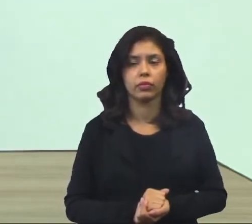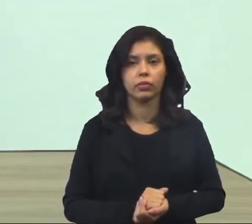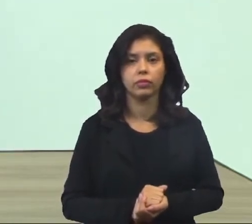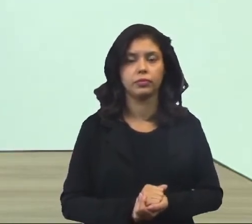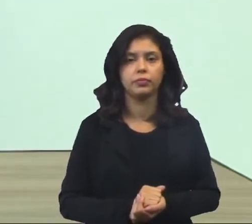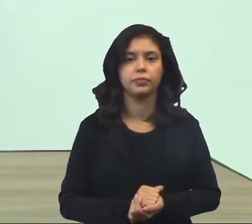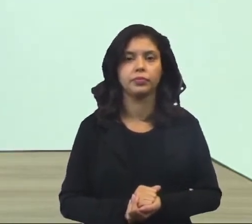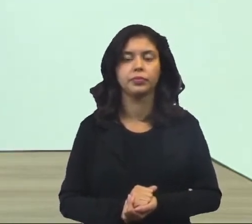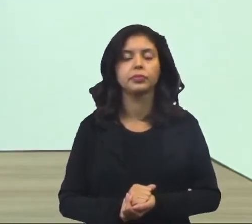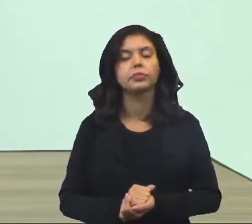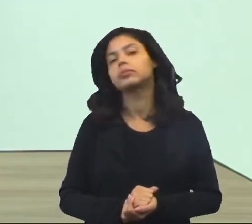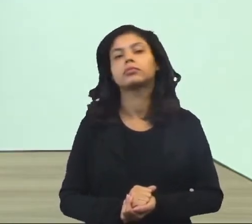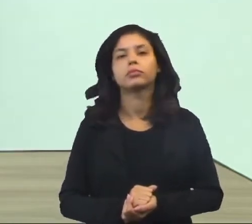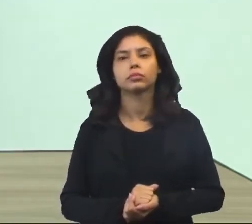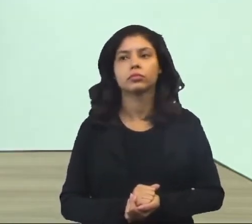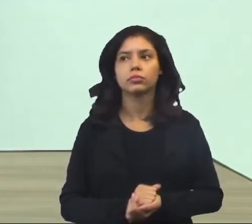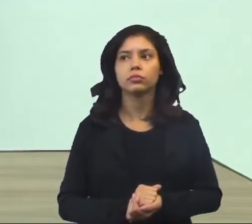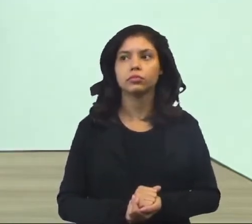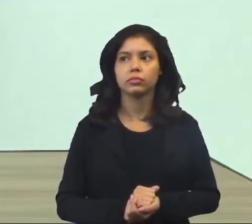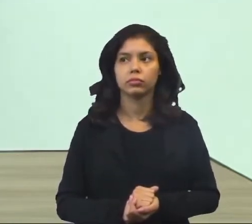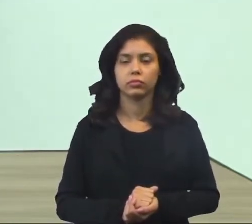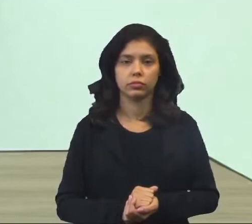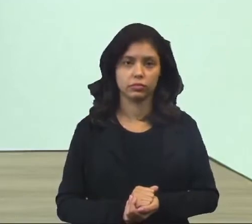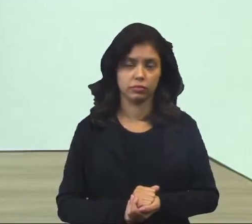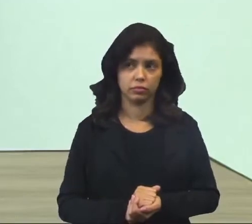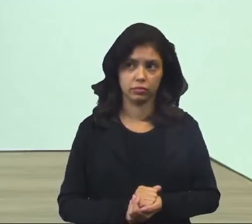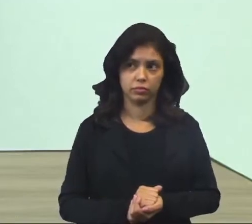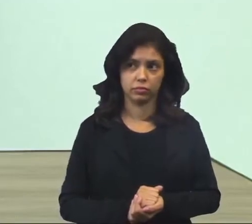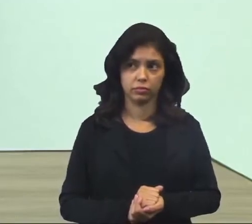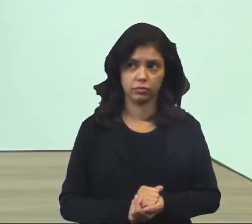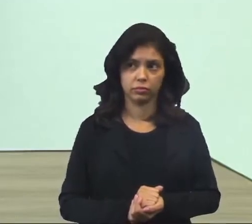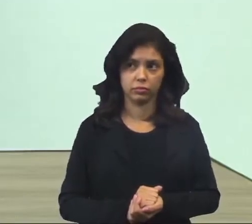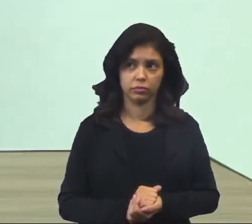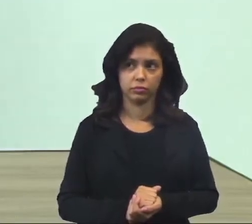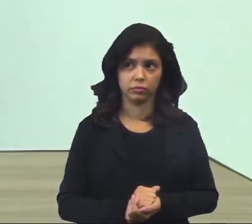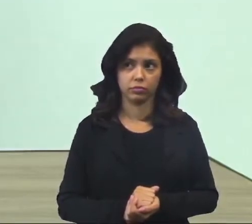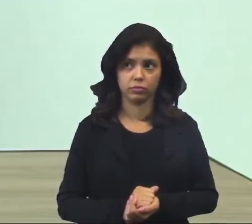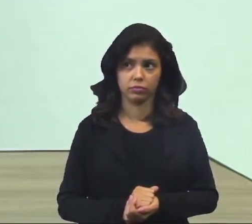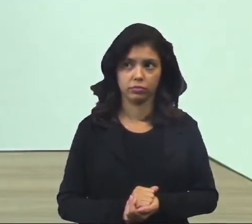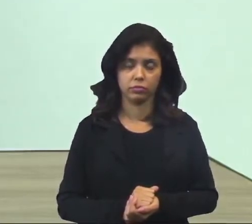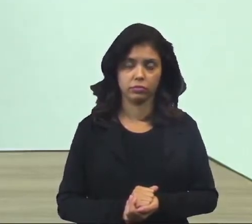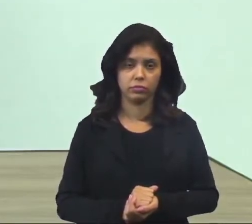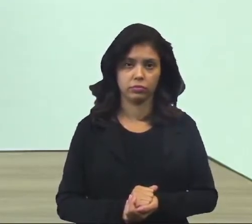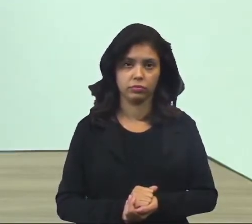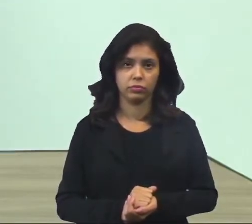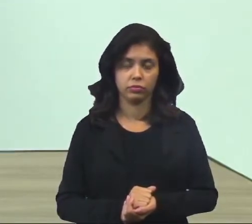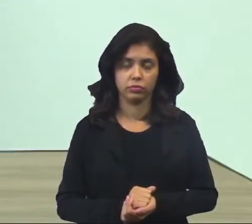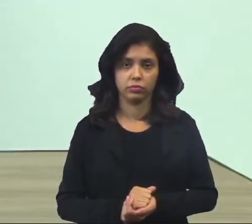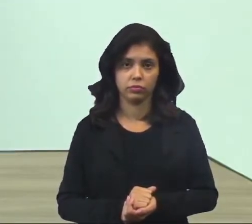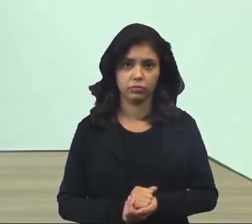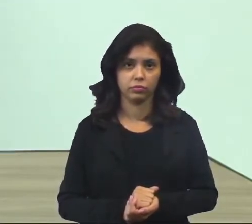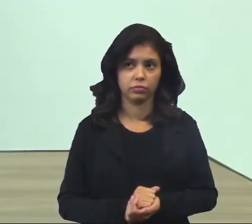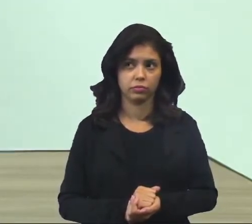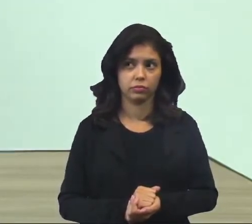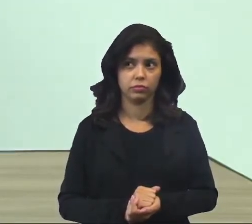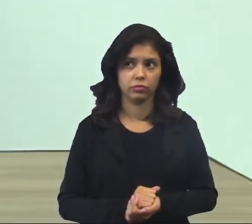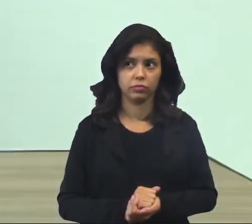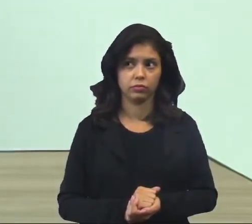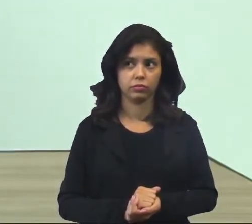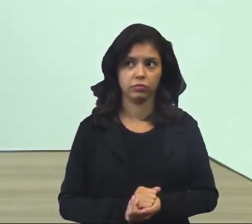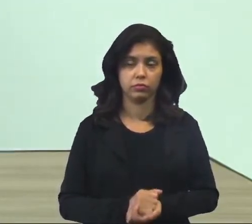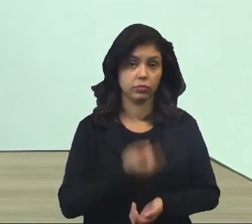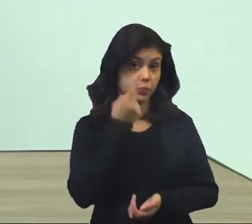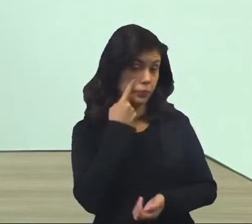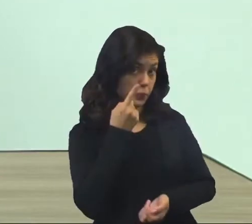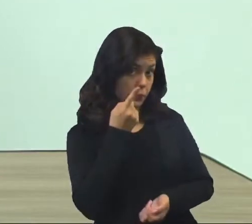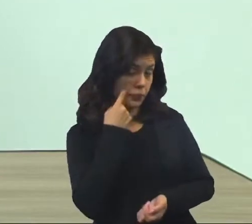quadro pra gente ir para as figuras, tá? E aí, nessas figuras, a gente vai ter